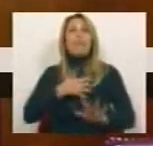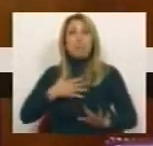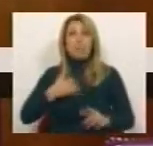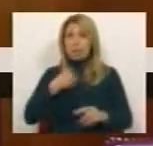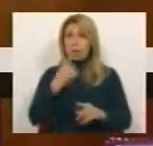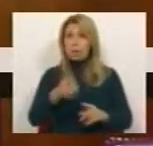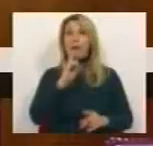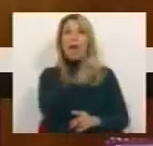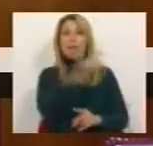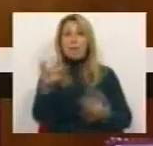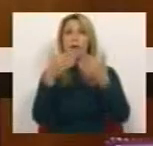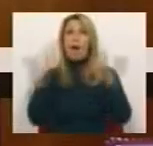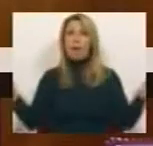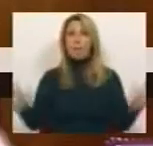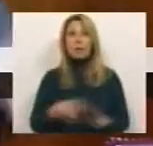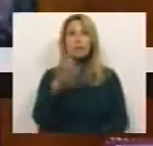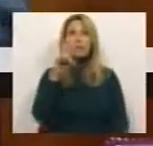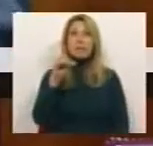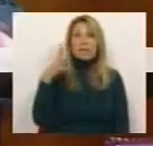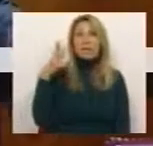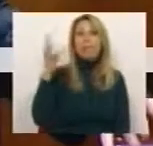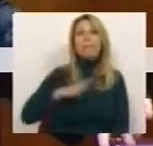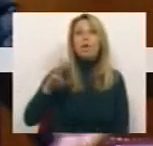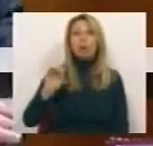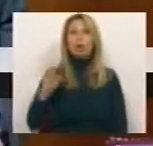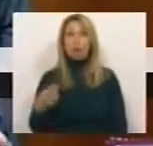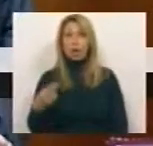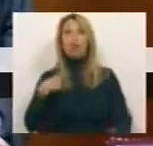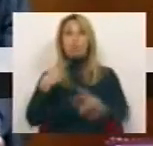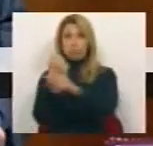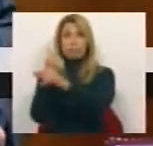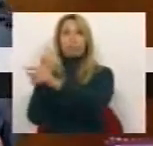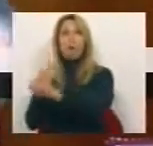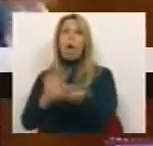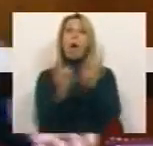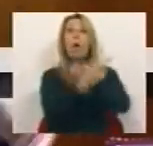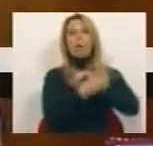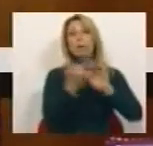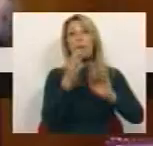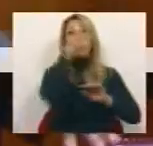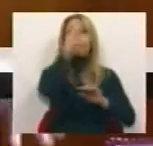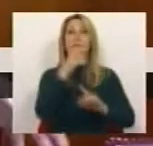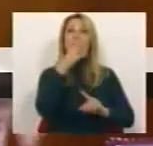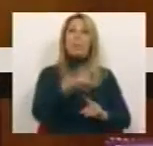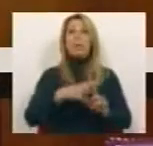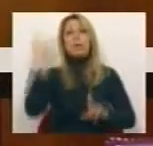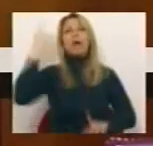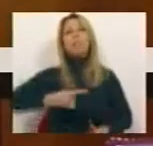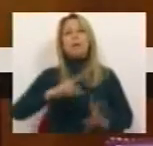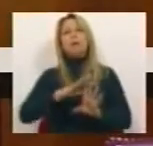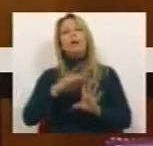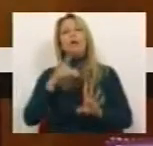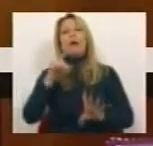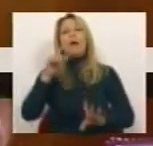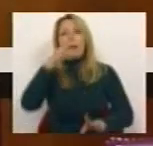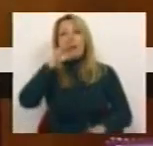ficção. São 60 milhões de euros para comprar, ao contrário do que o anterior governo previa, que obrigava a que fossem a diesel e permitia que fossem em segunda mão.